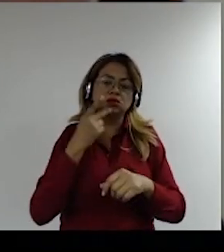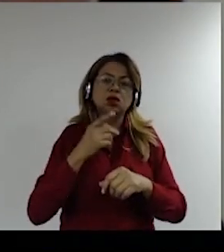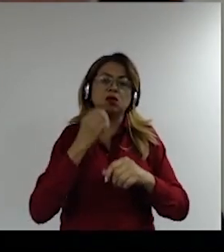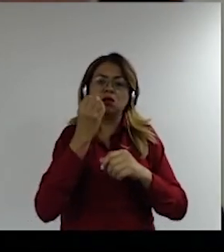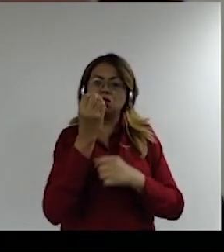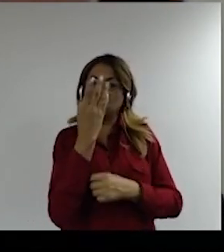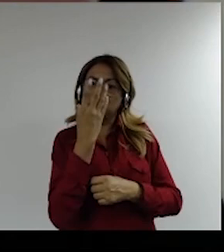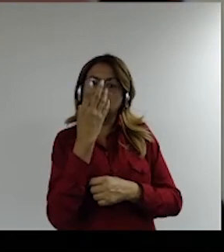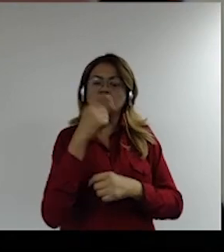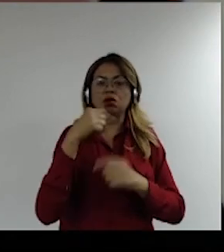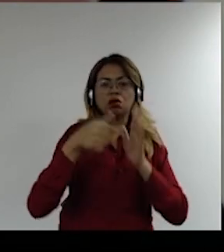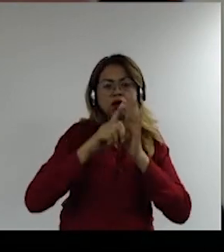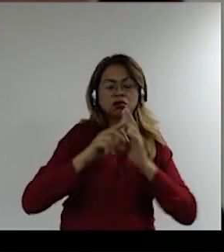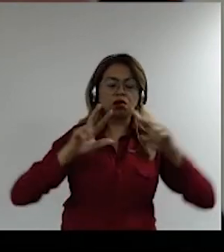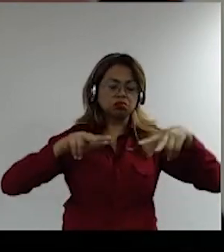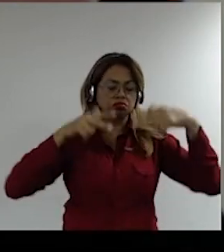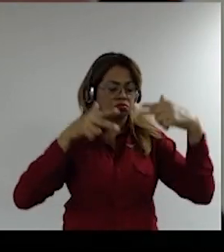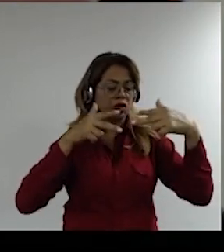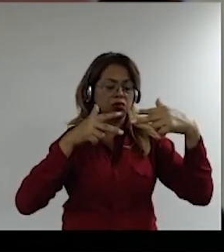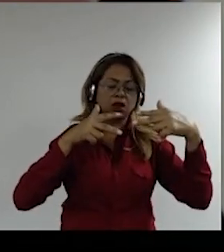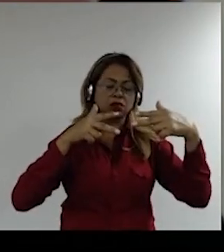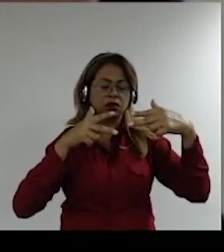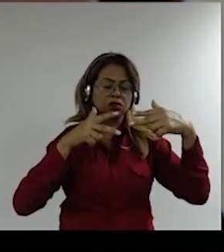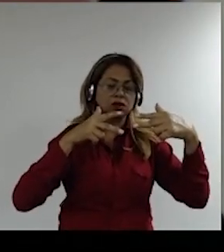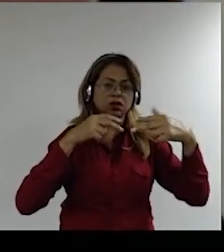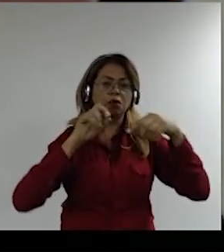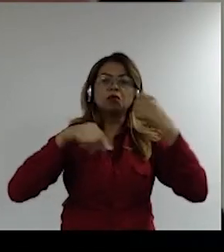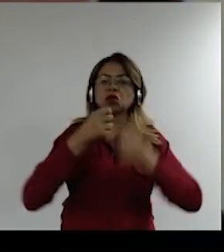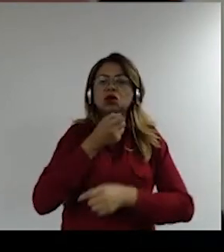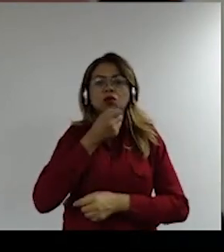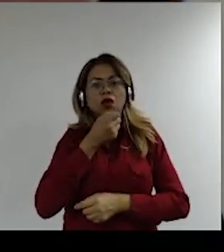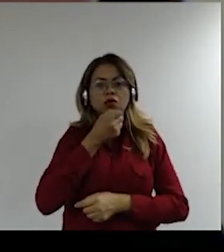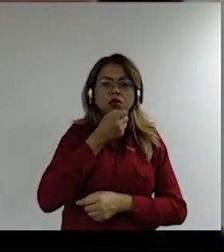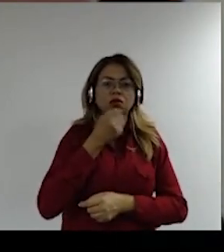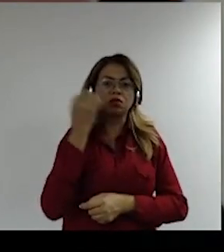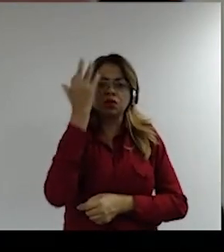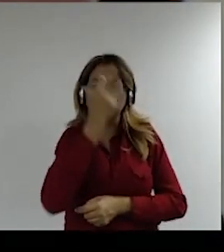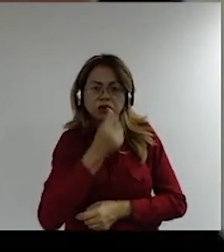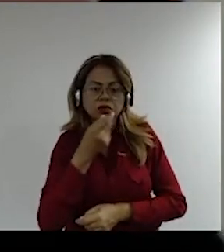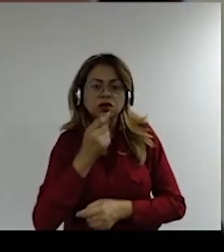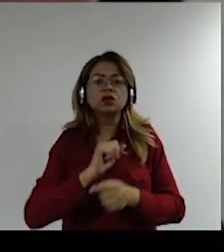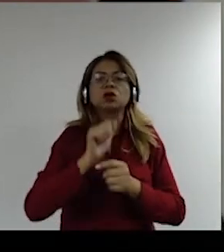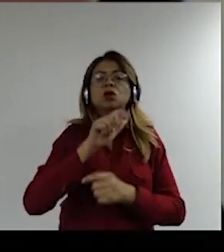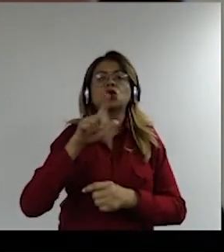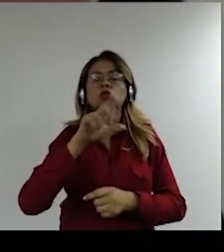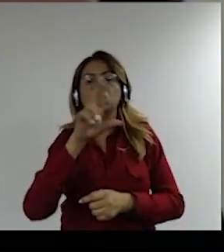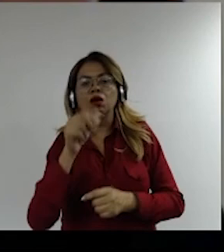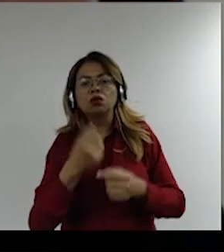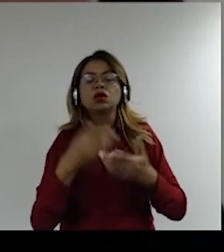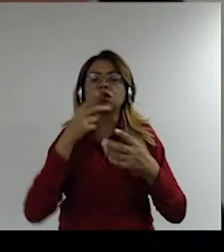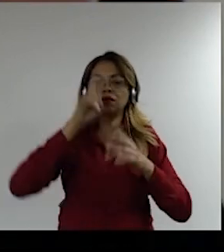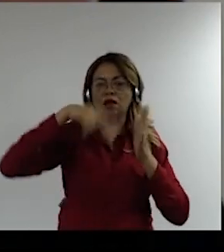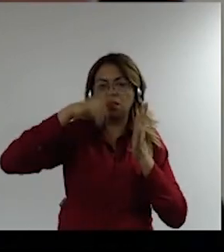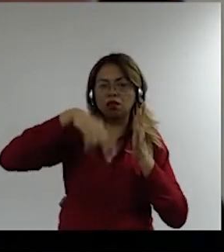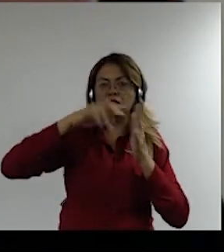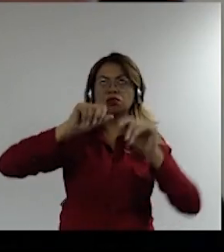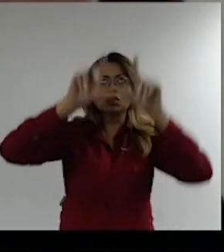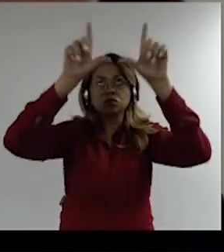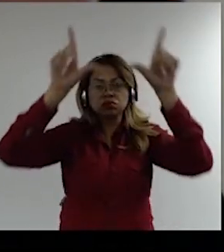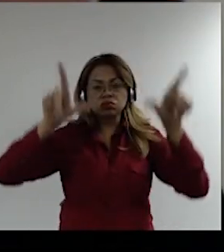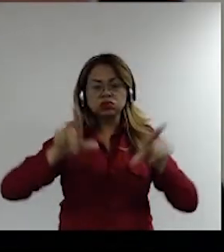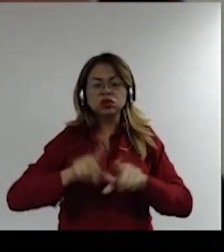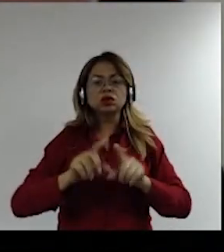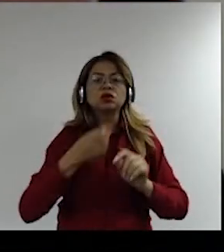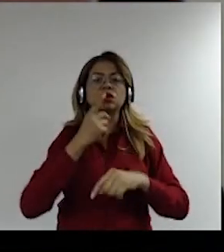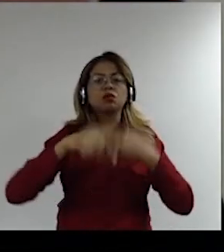gravação, pode até ser um locutor de voz linda, né, gravando uma aula que ele vai estar lendo em algum lugar, e